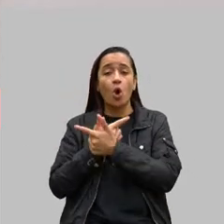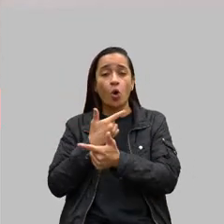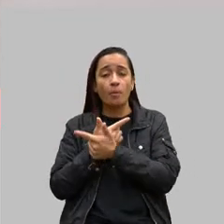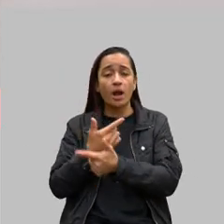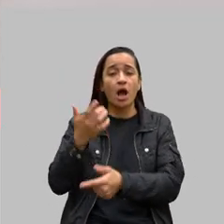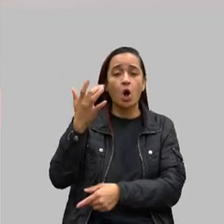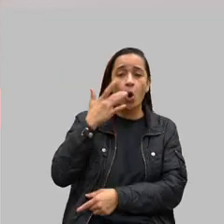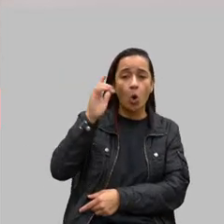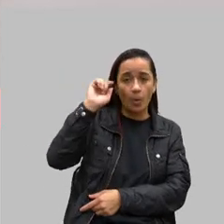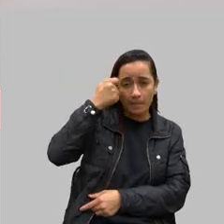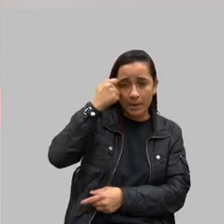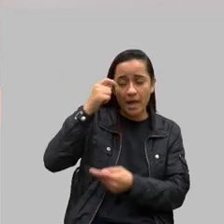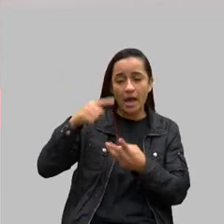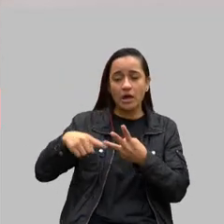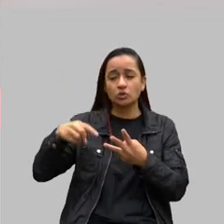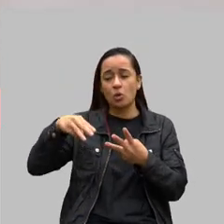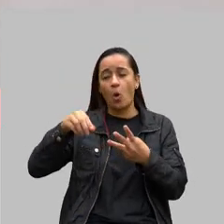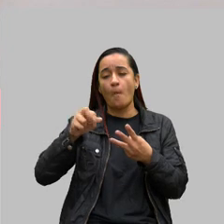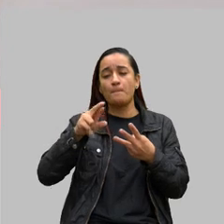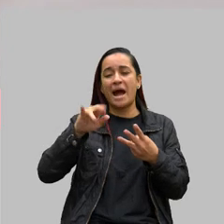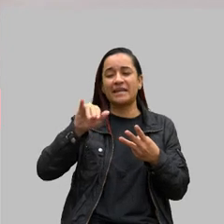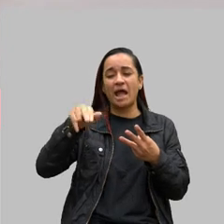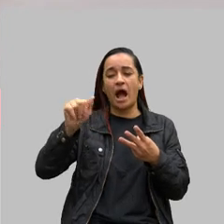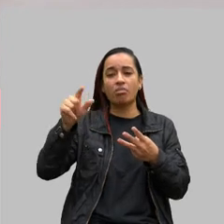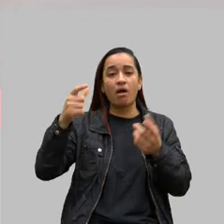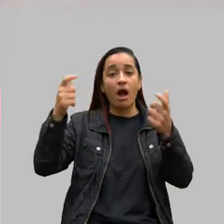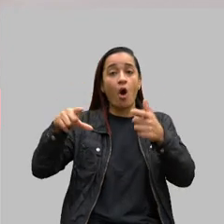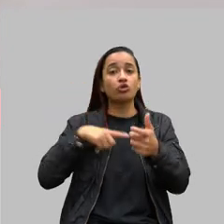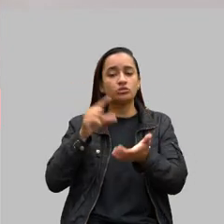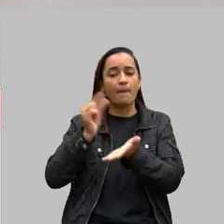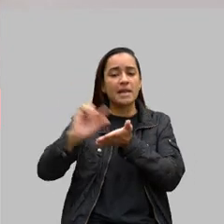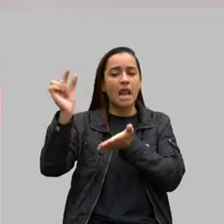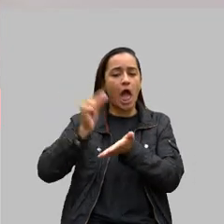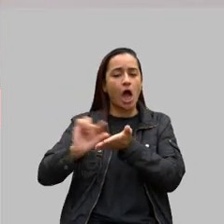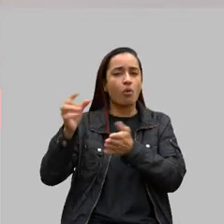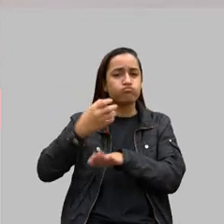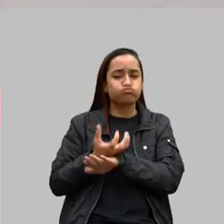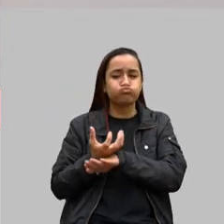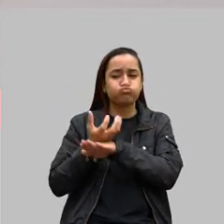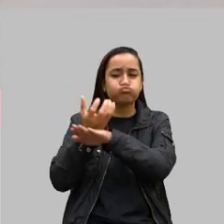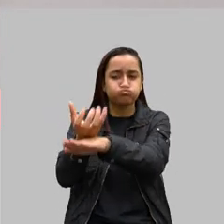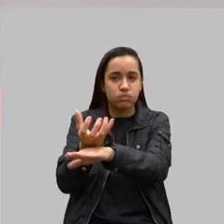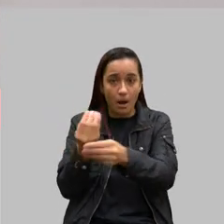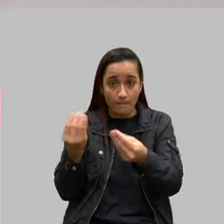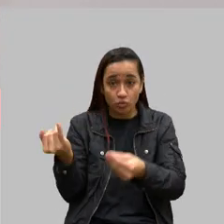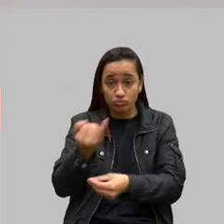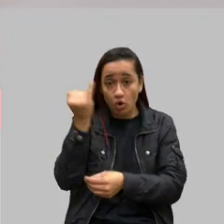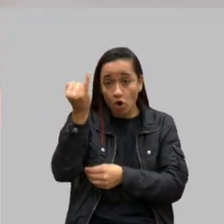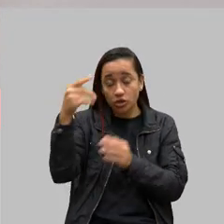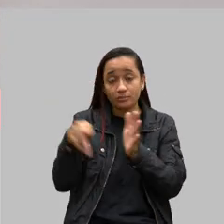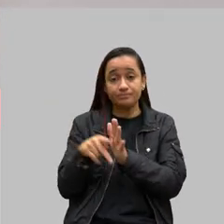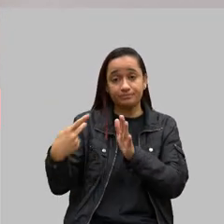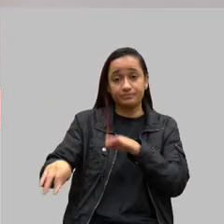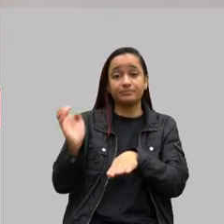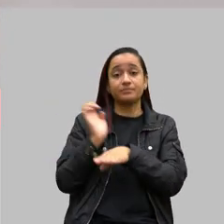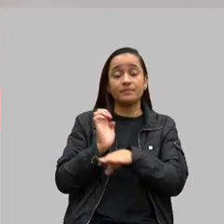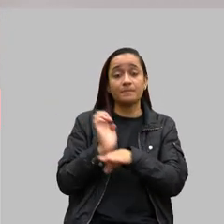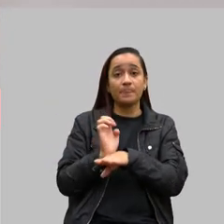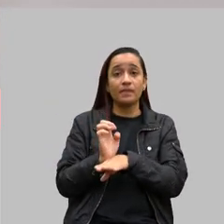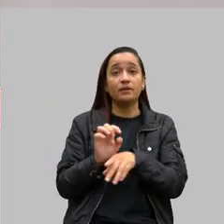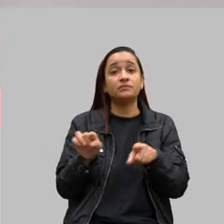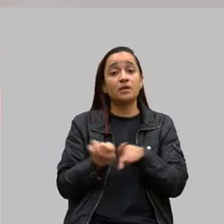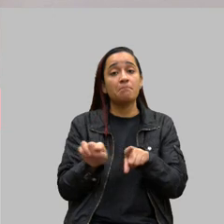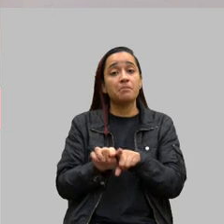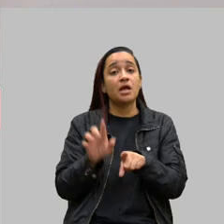mineradoras importantes geradoras de emprego no nosso estado né o terminal ferroviário do ba Acredito que esteja em processo